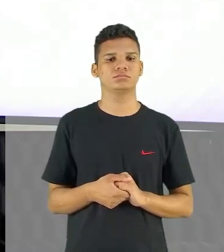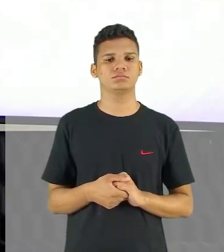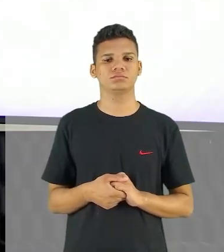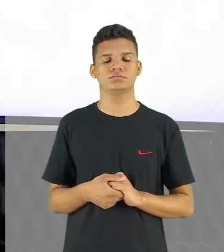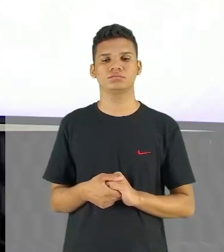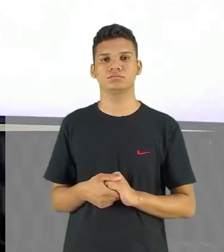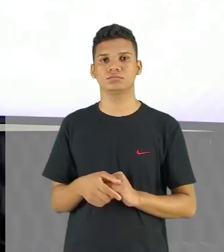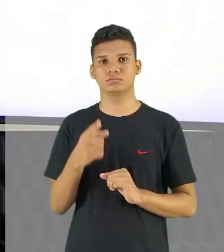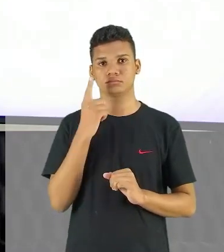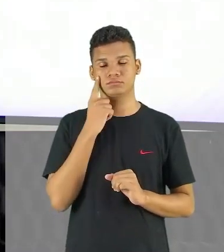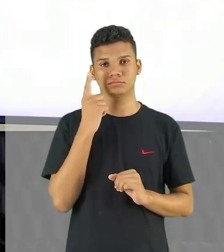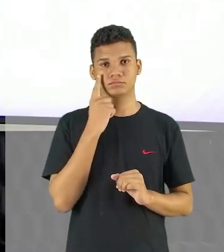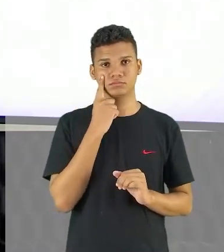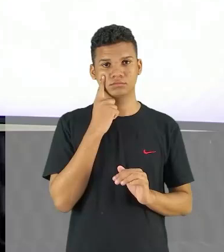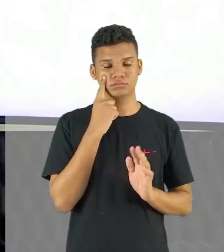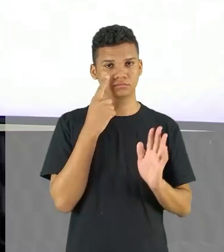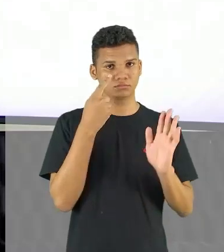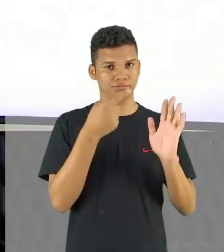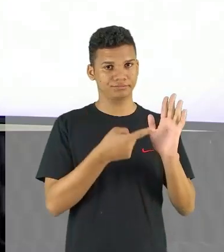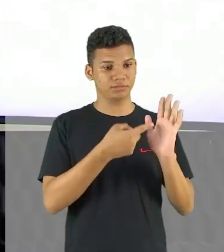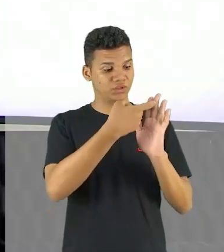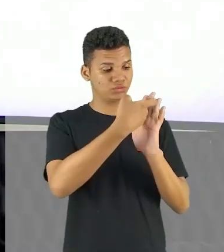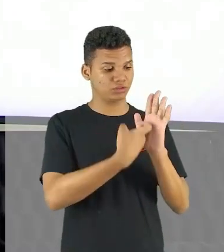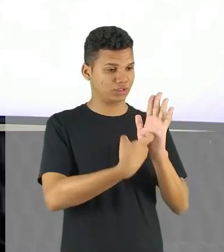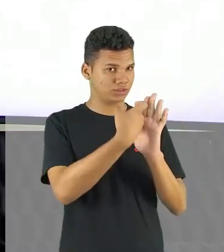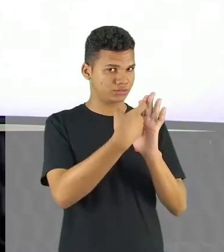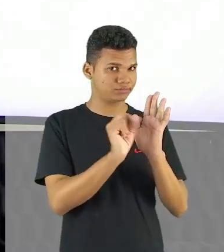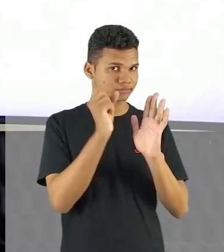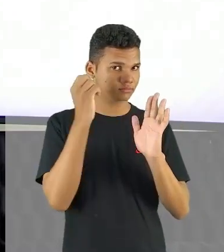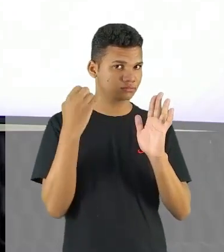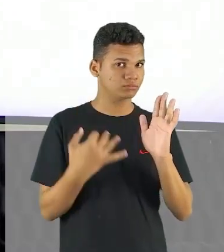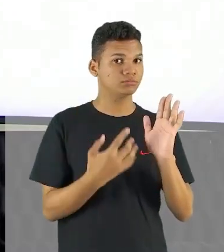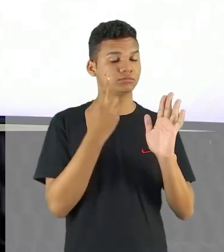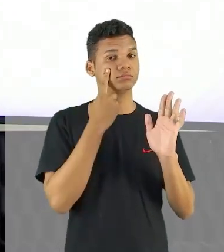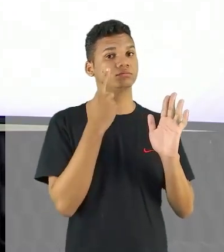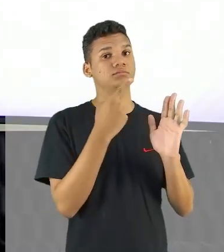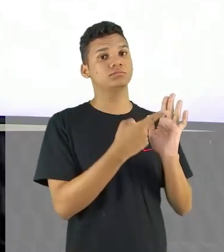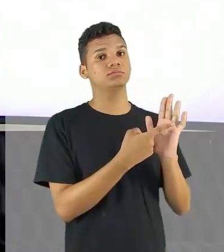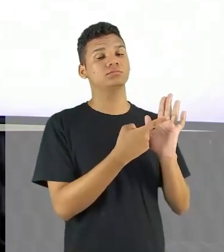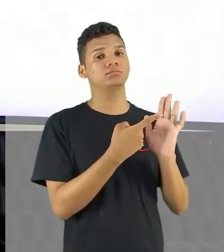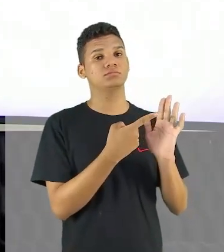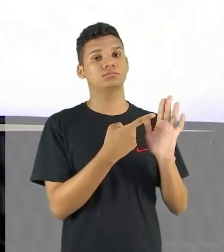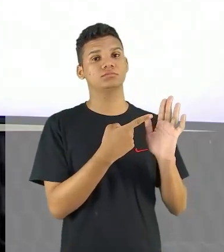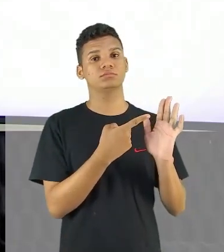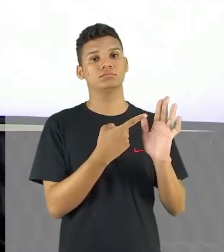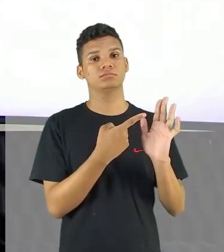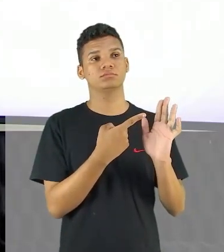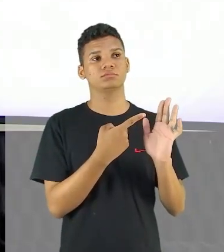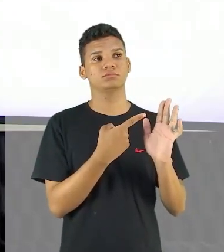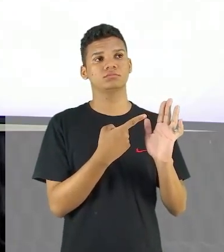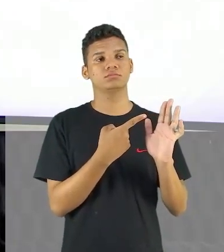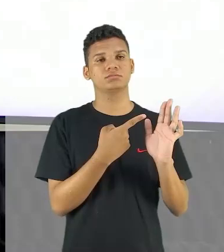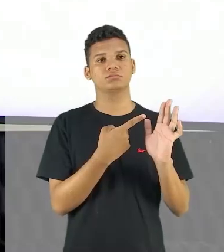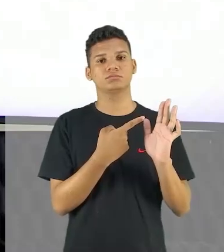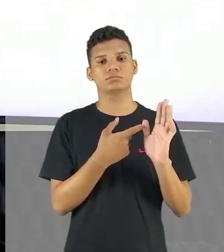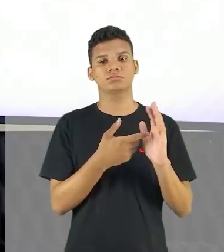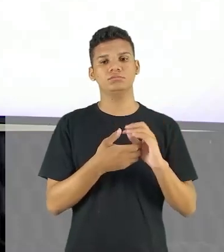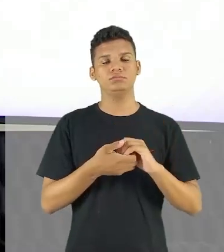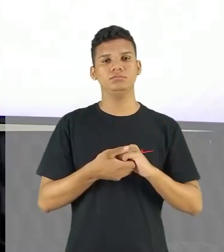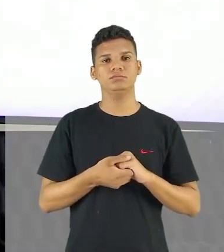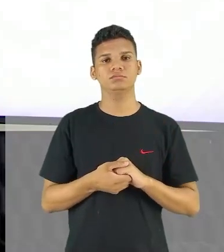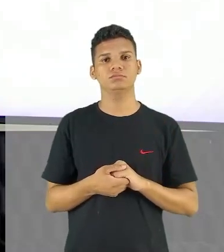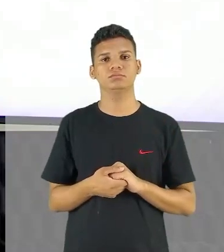para lugares onde a mãe não os encontrava mais. E a mãe ficava triste, definhava até morrer. Ele era capaz